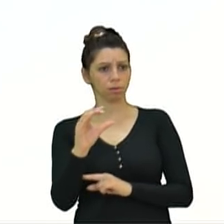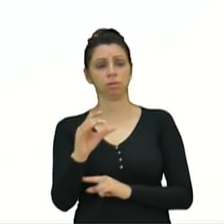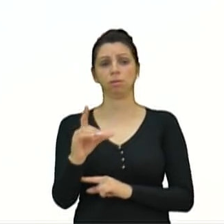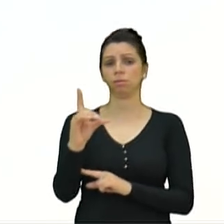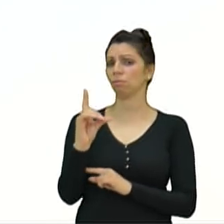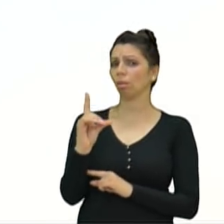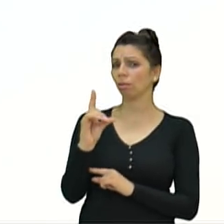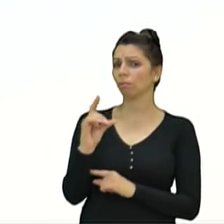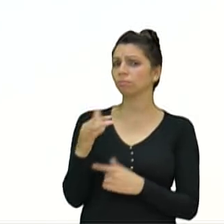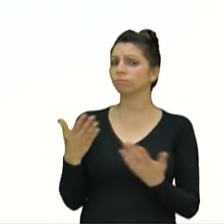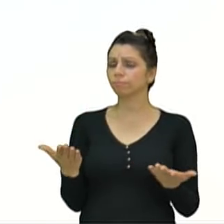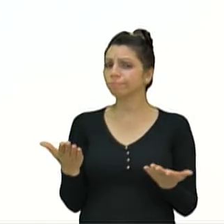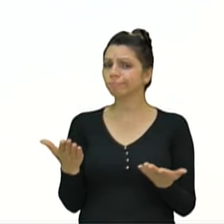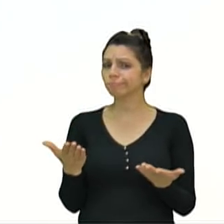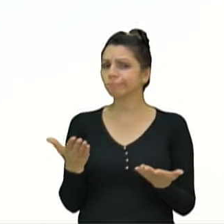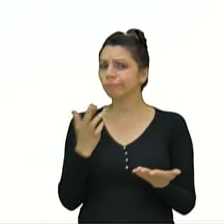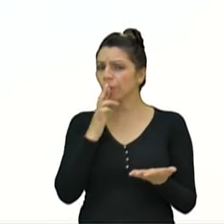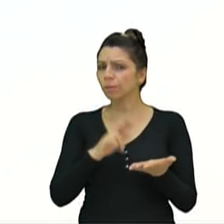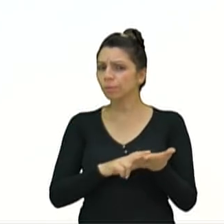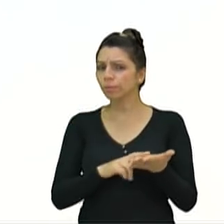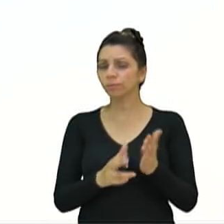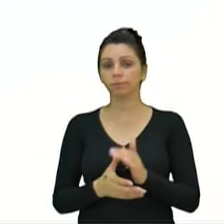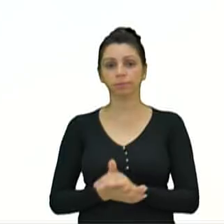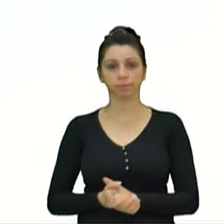D, diástase? E aí?